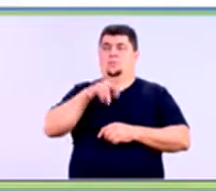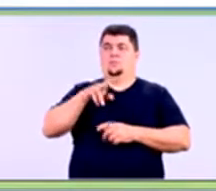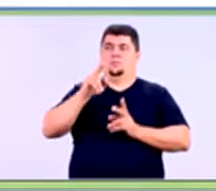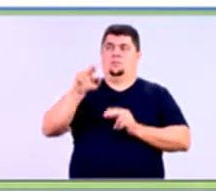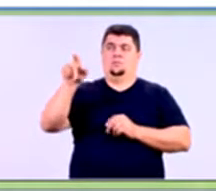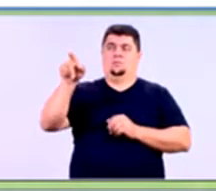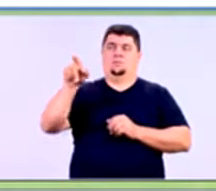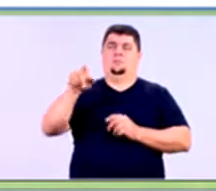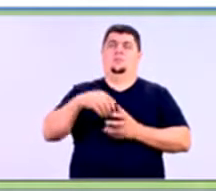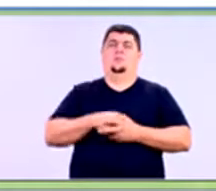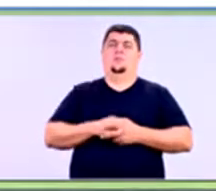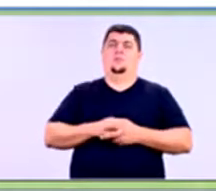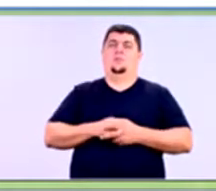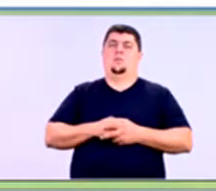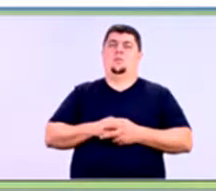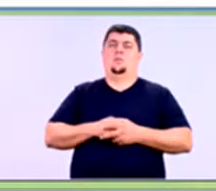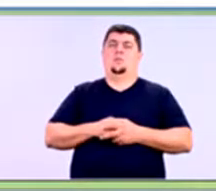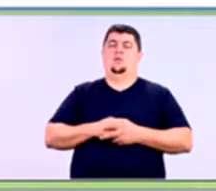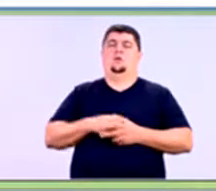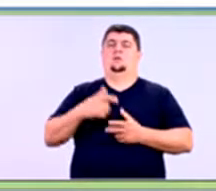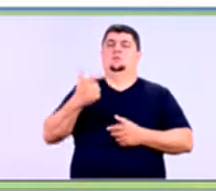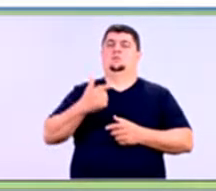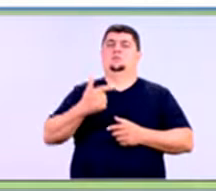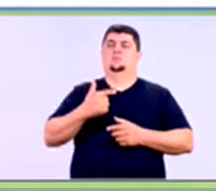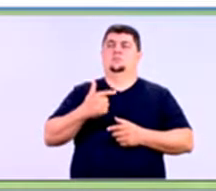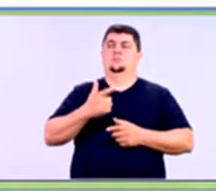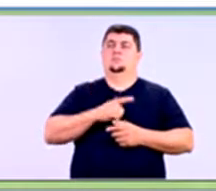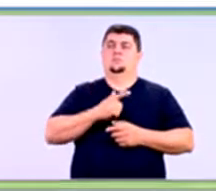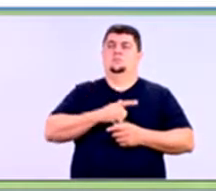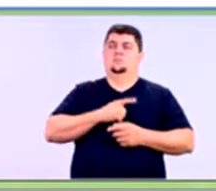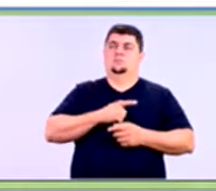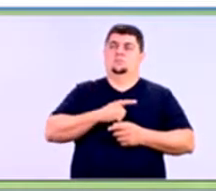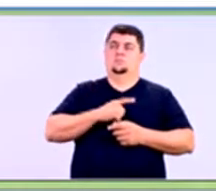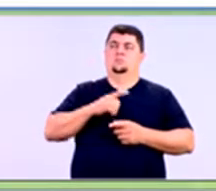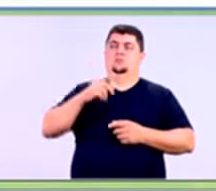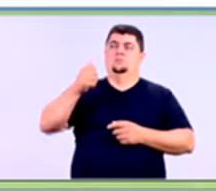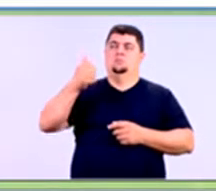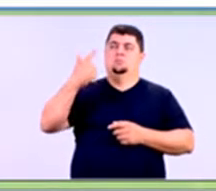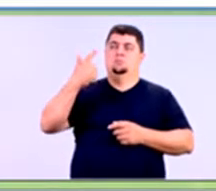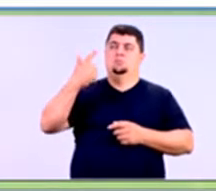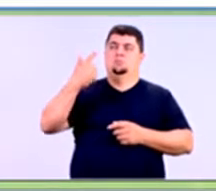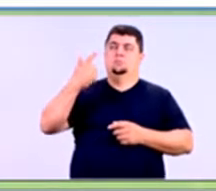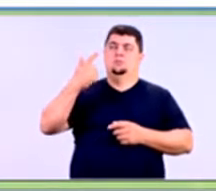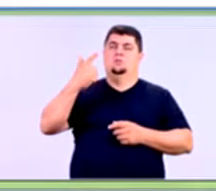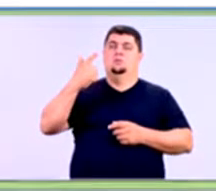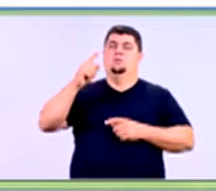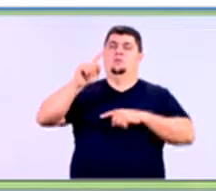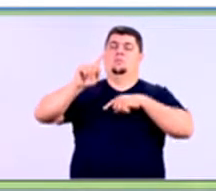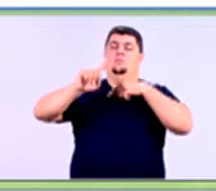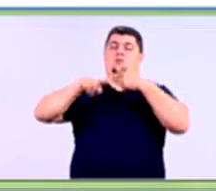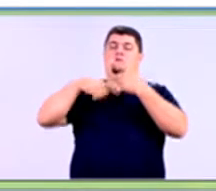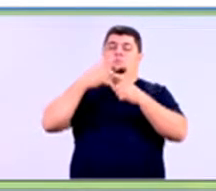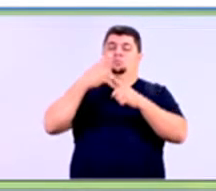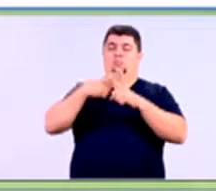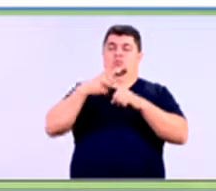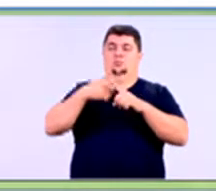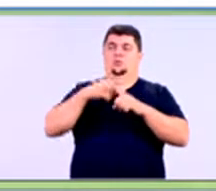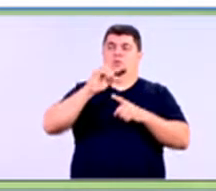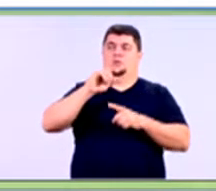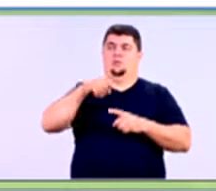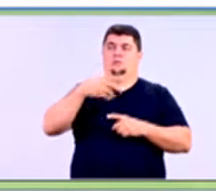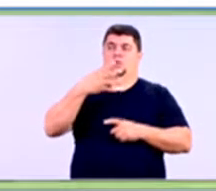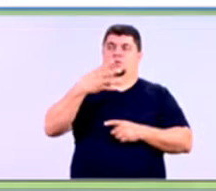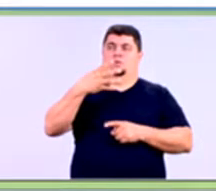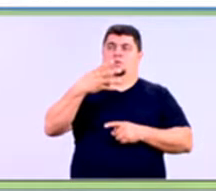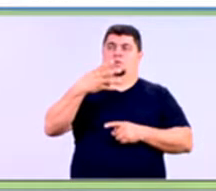valor. A segunda, além de resolver a potência, posterior eu vou multiplicar por